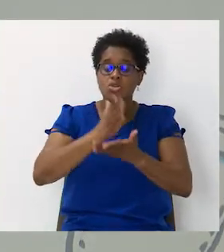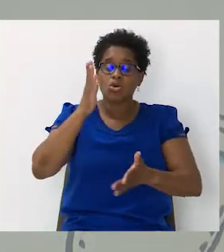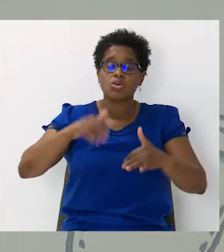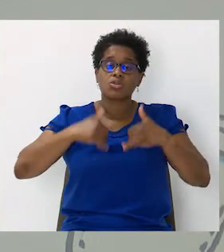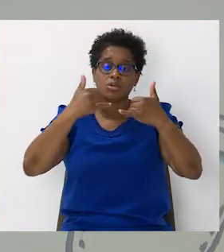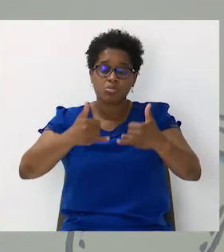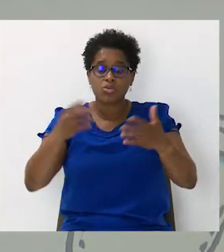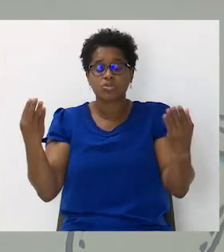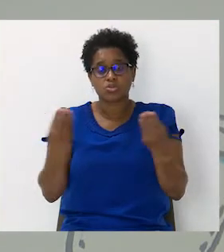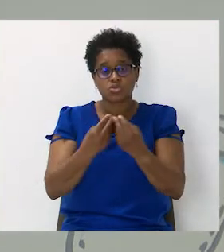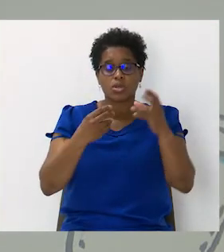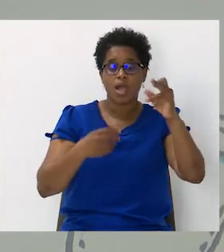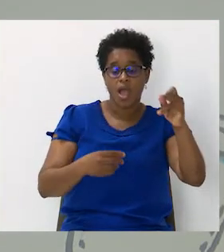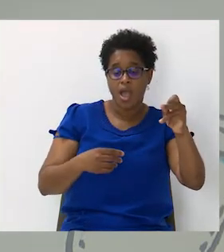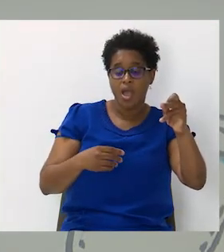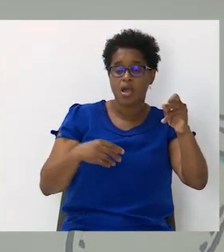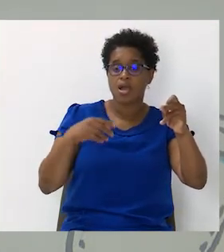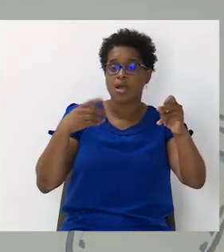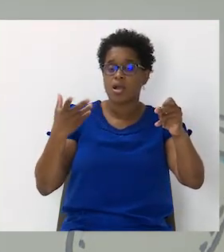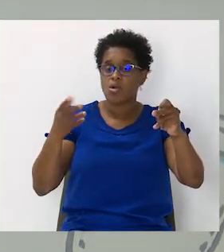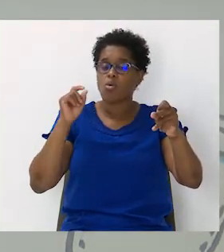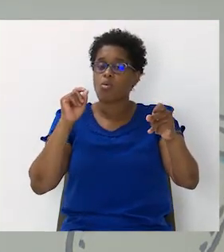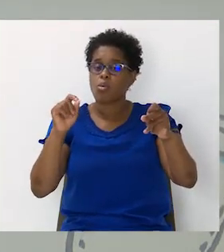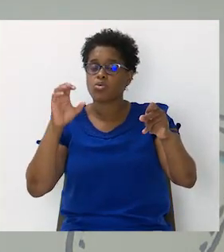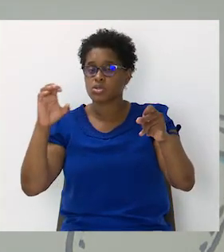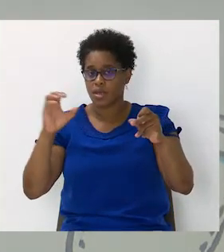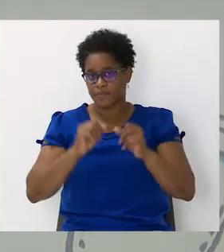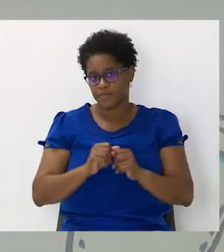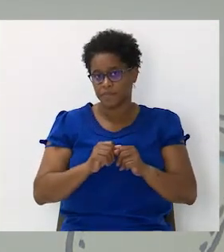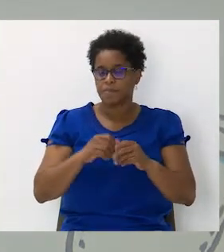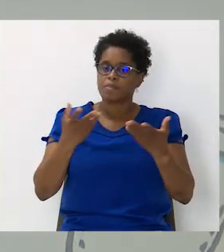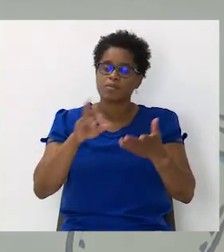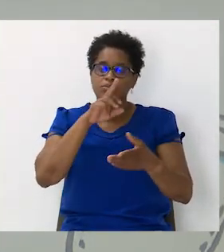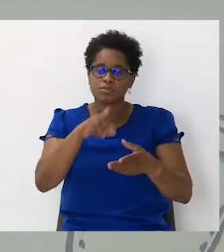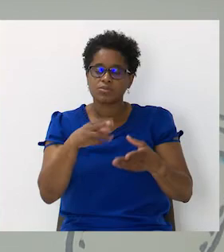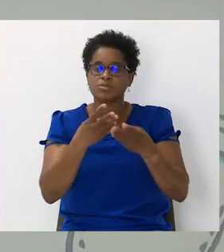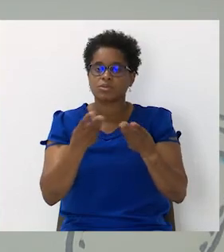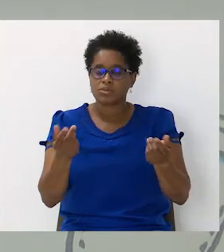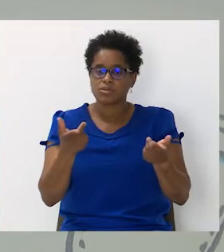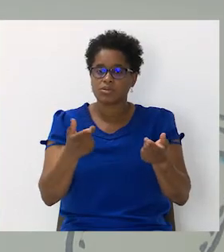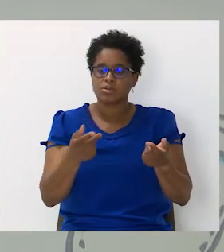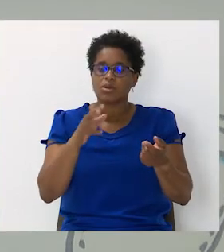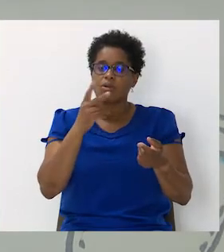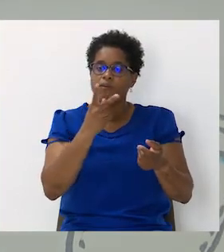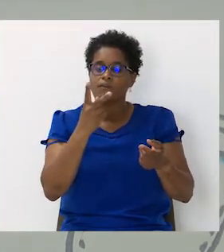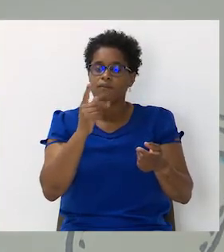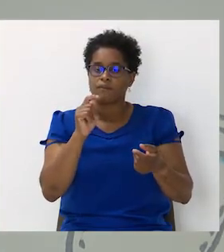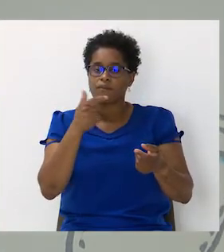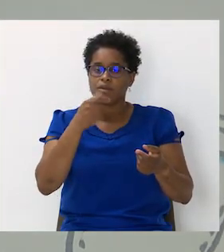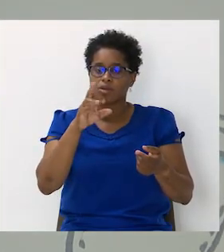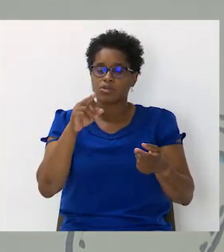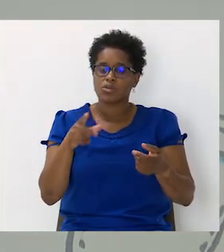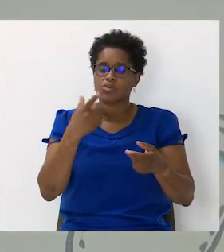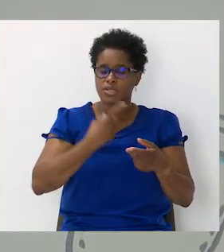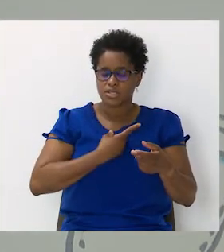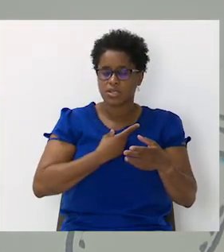unir A com o ponto C. Então o resultado, ou o vetor resultante, vai ser do